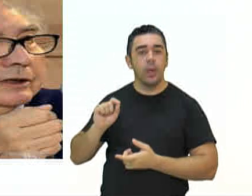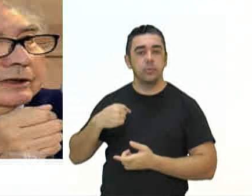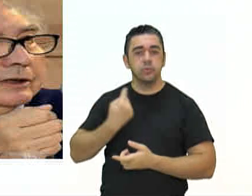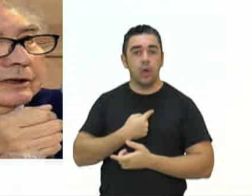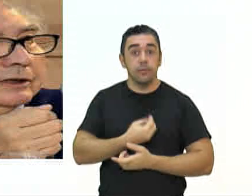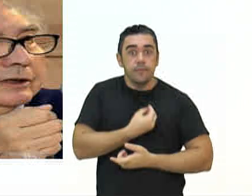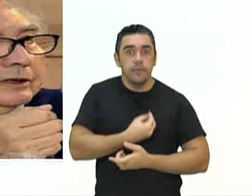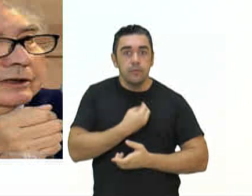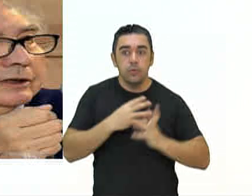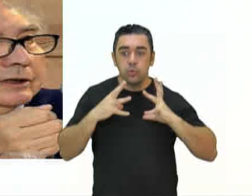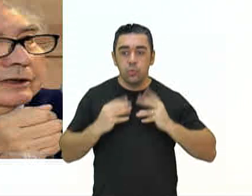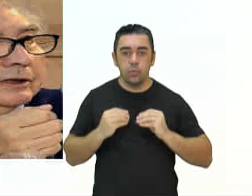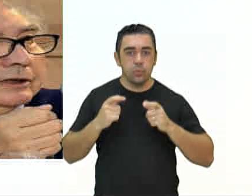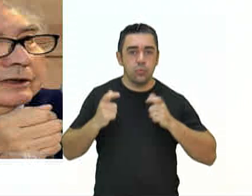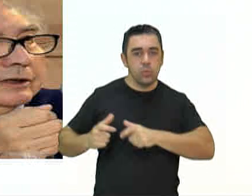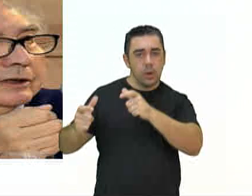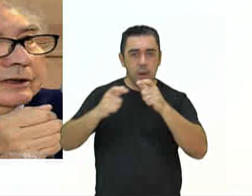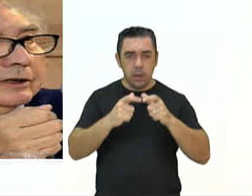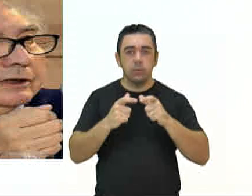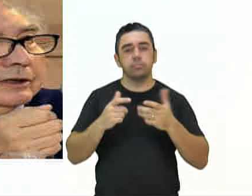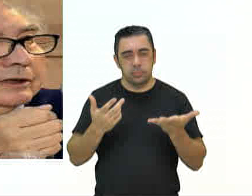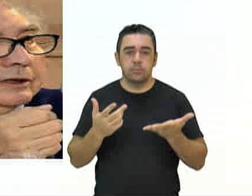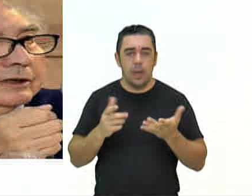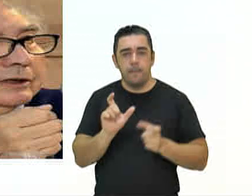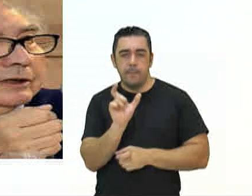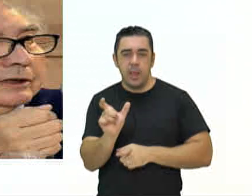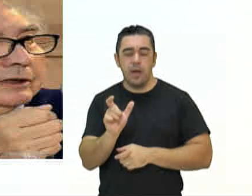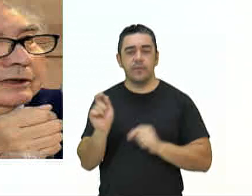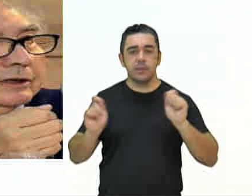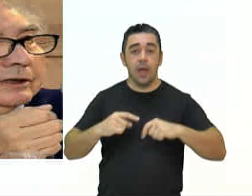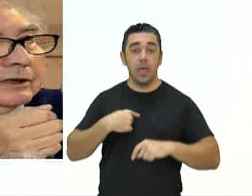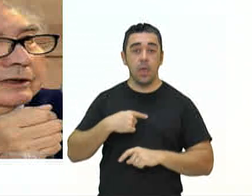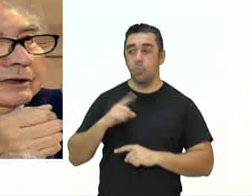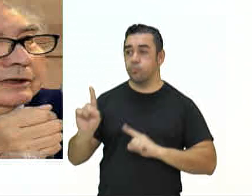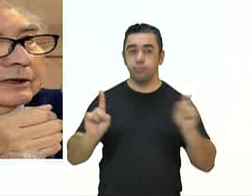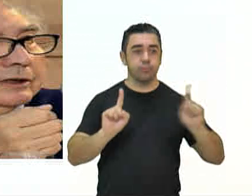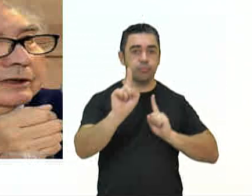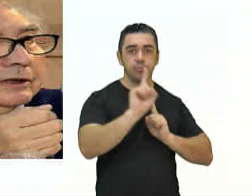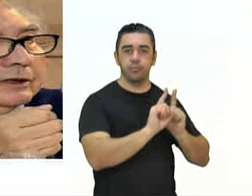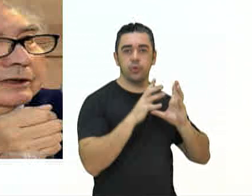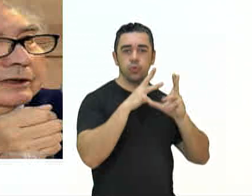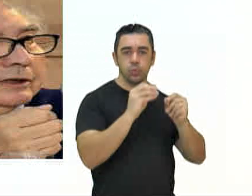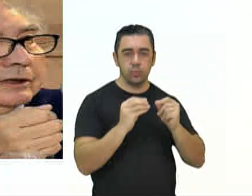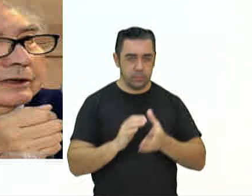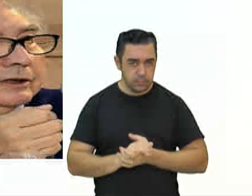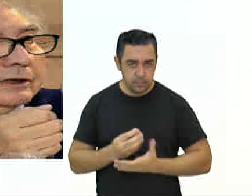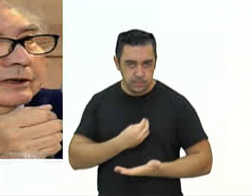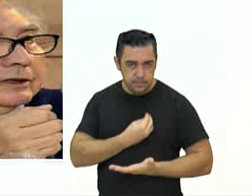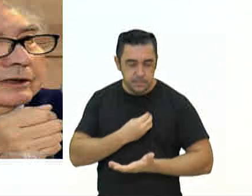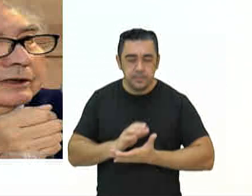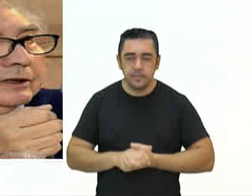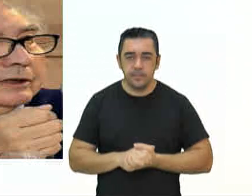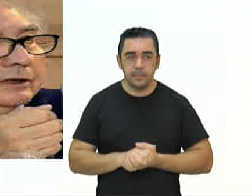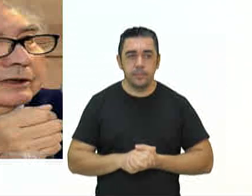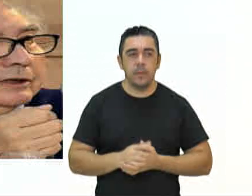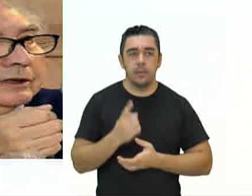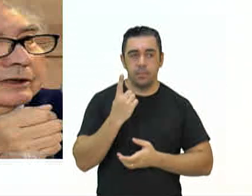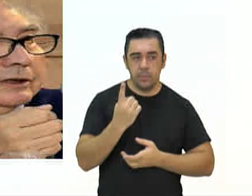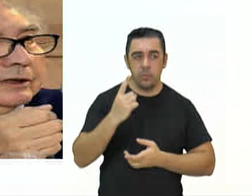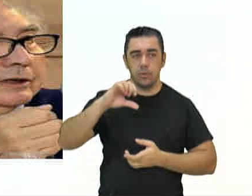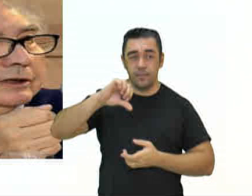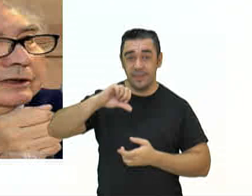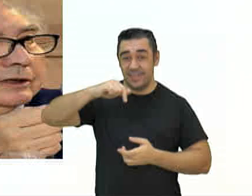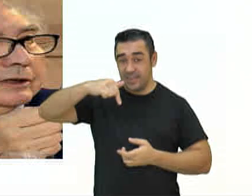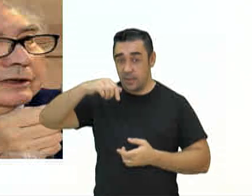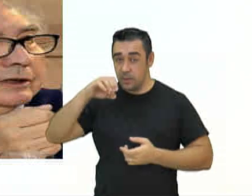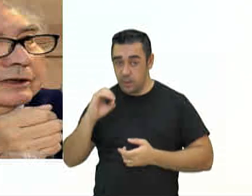todos os lugares ao mesmo tempo. Ubiquidade, então, a capacidade de estar em todos os lugares. A partir de